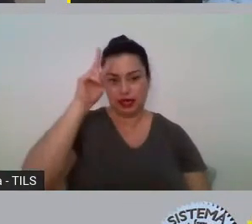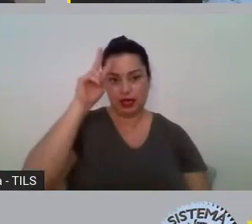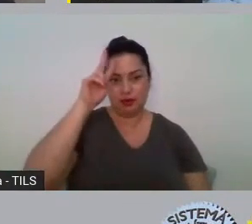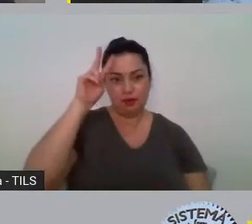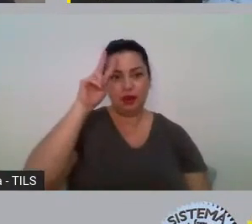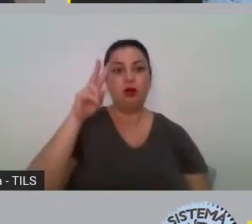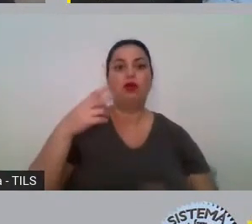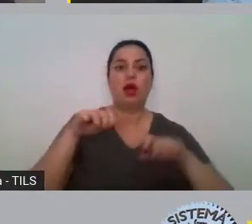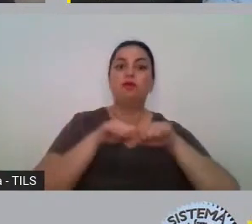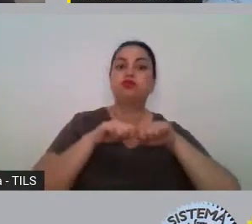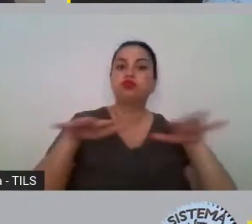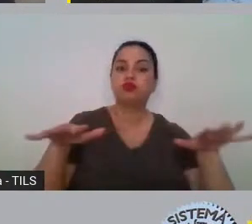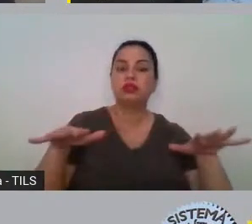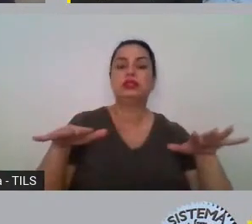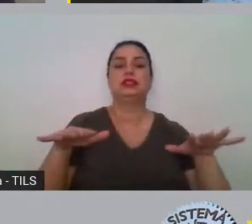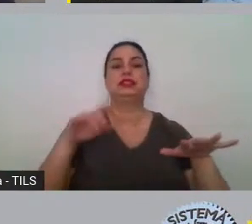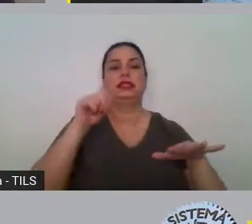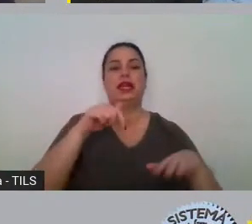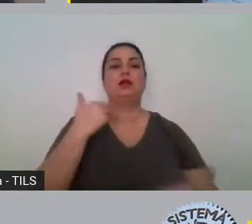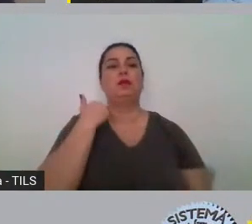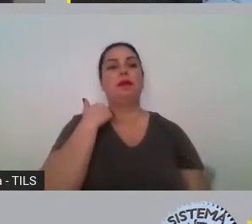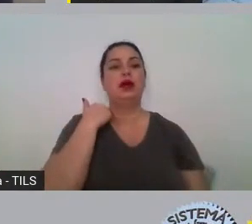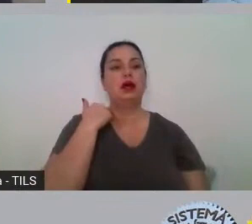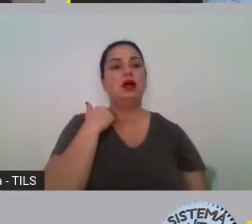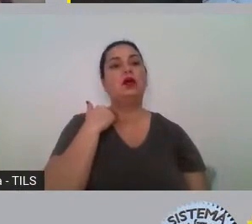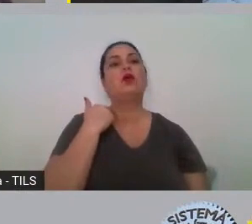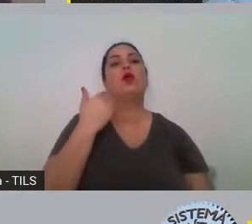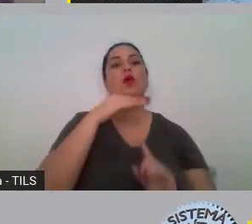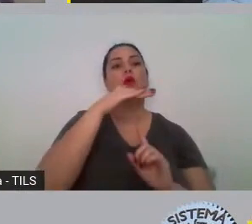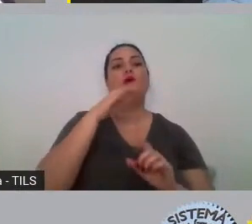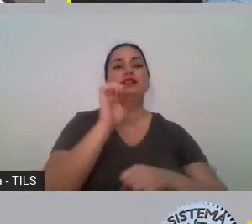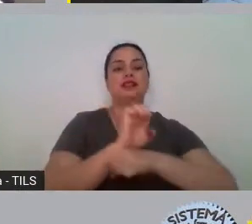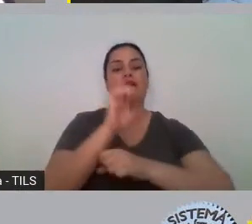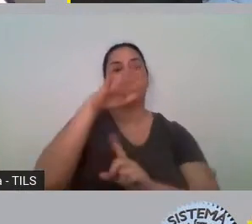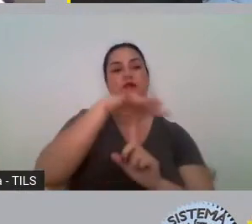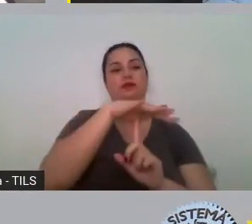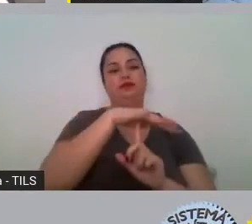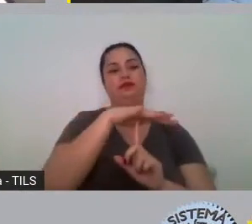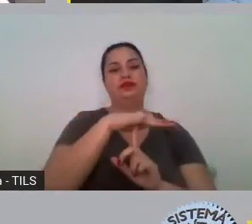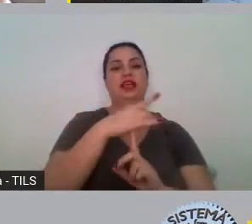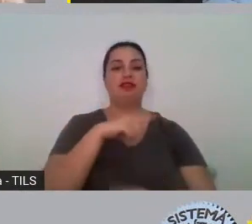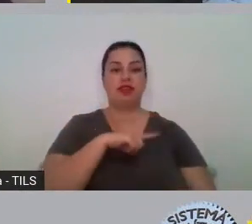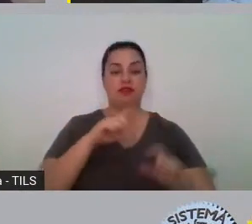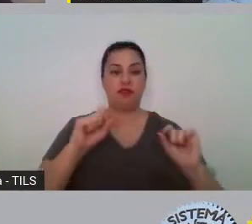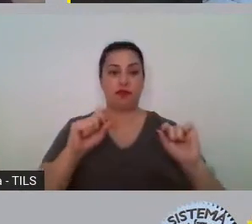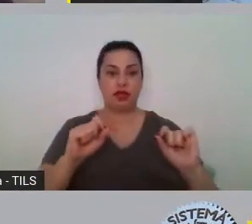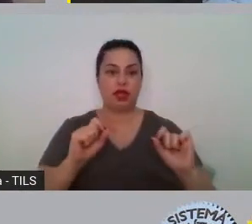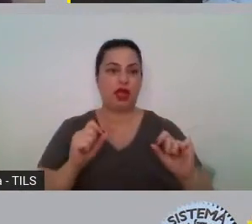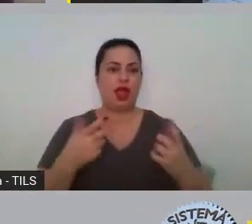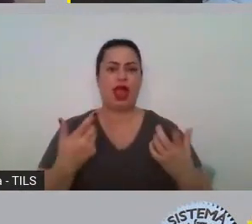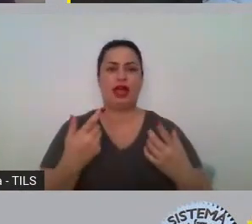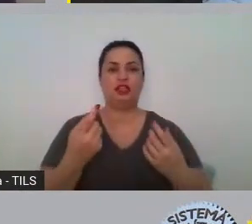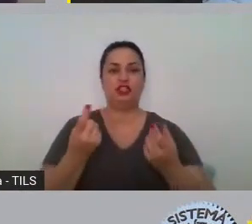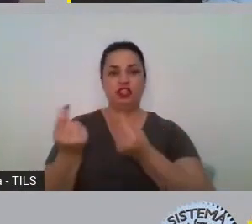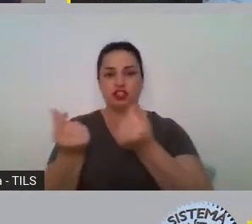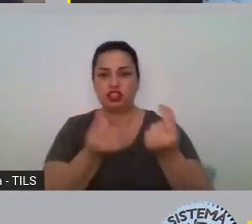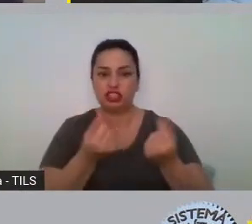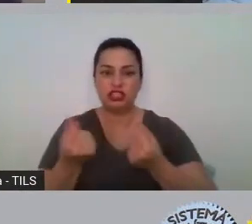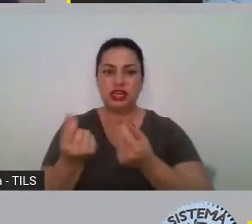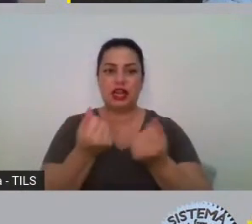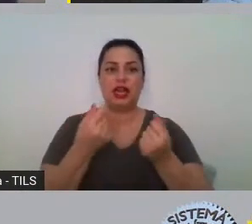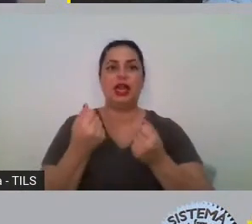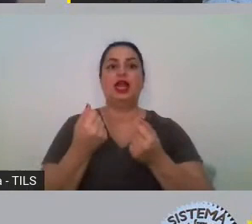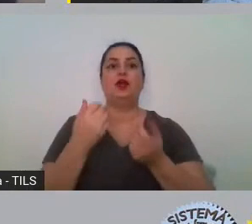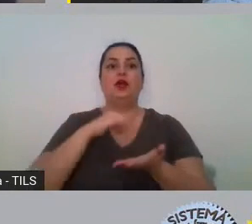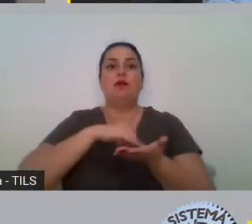banco envolvido com lavagem de dinheiro, evasão de divisas,